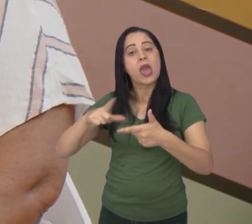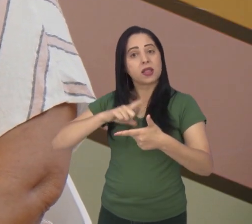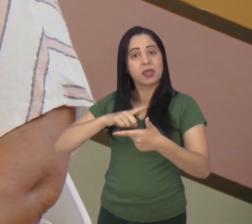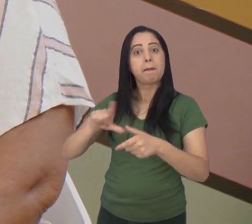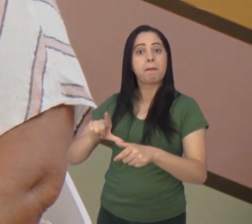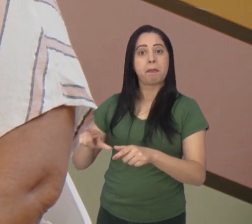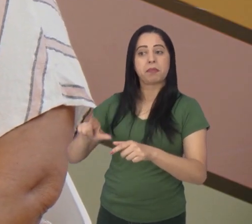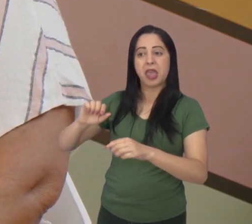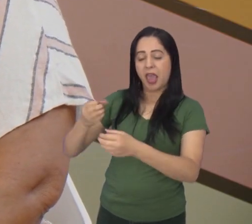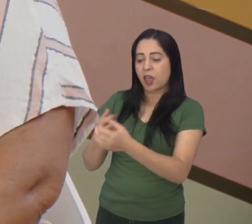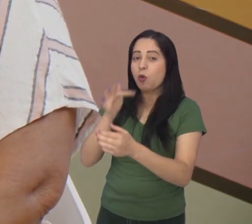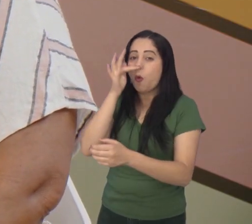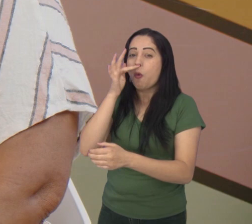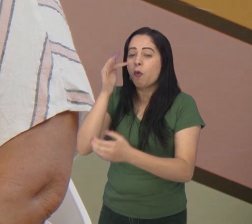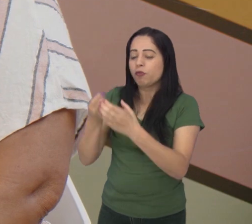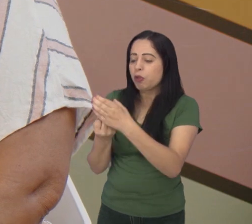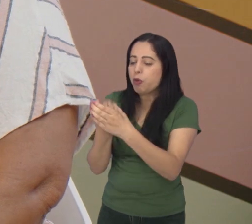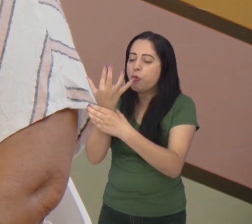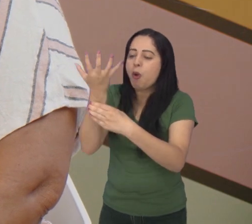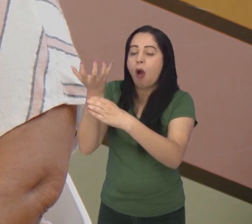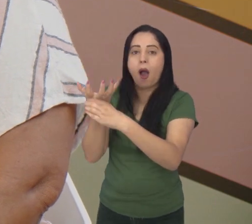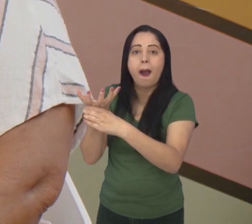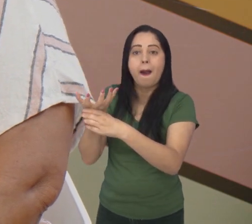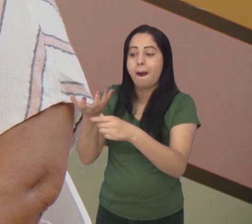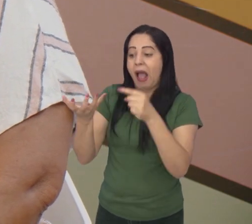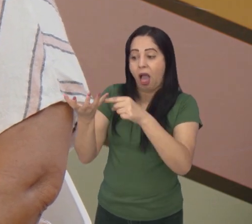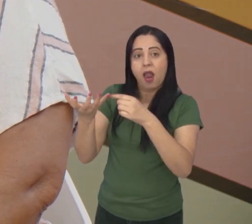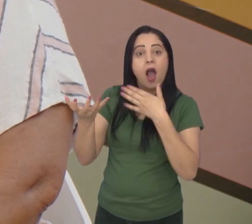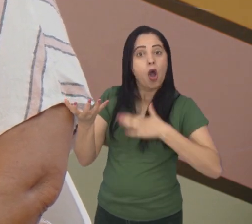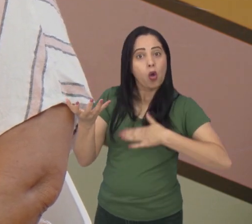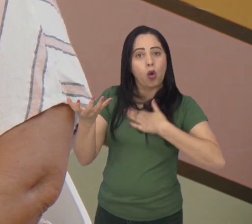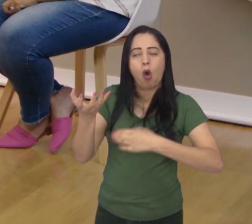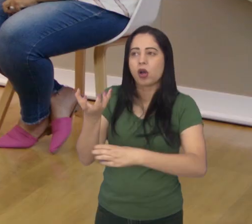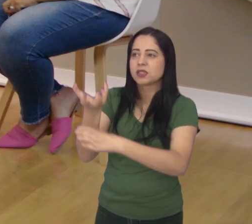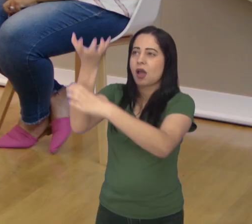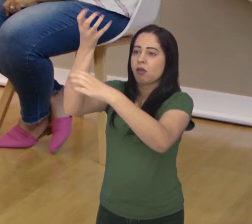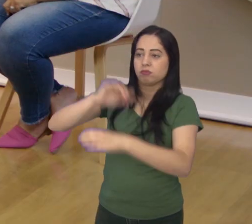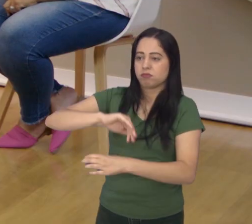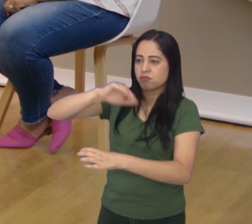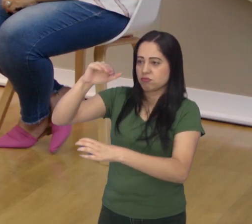gostam da altitude, né? Bom saber. Então, se eu